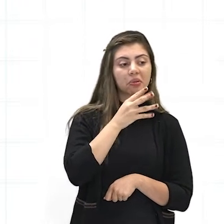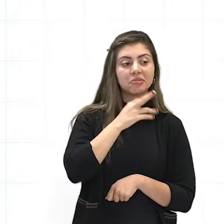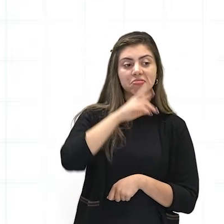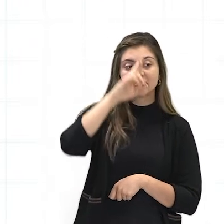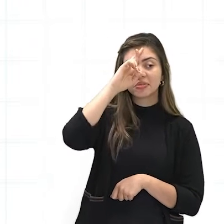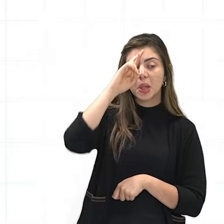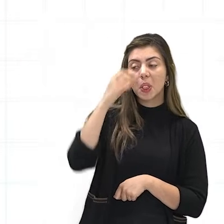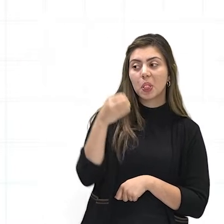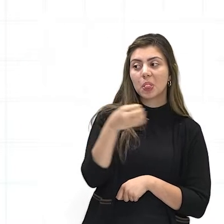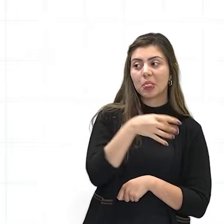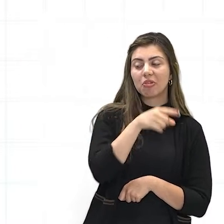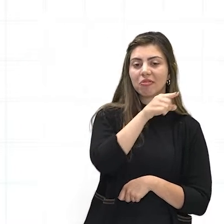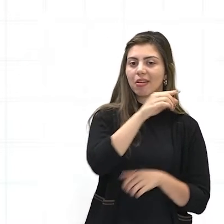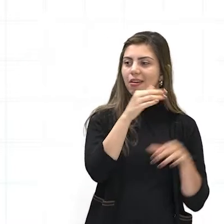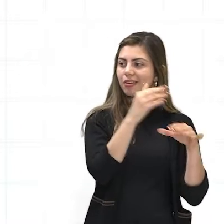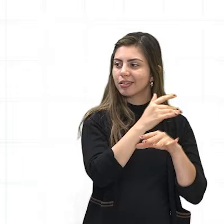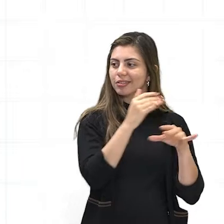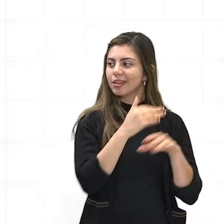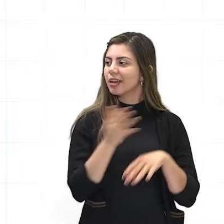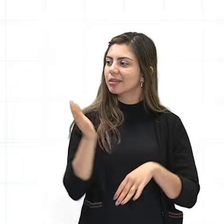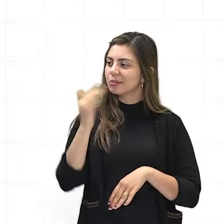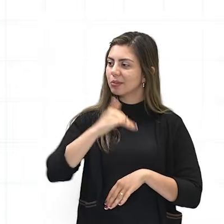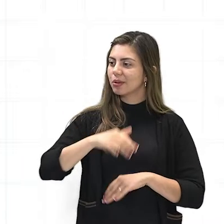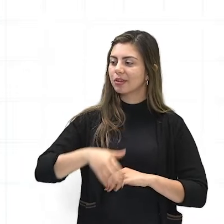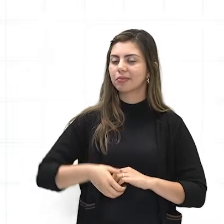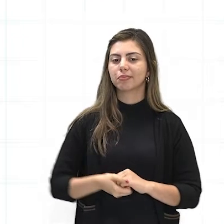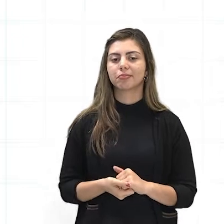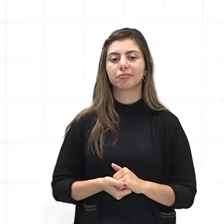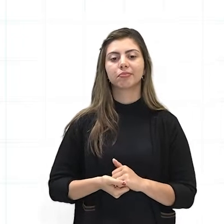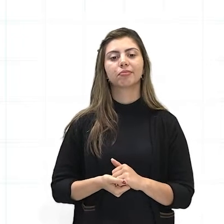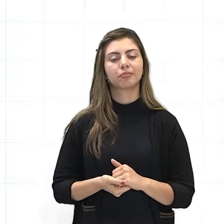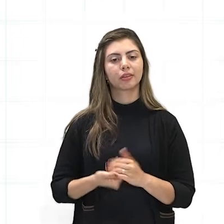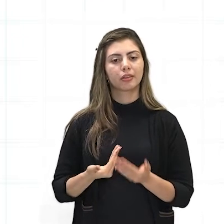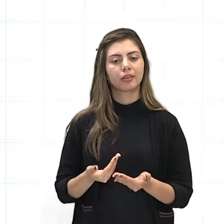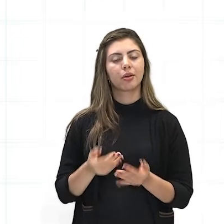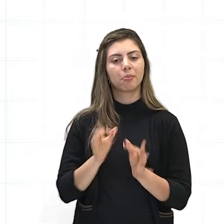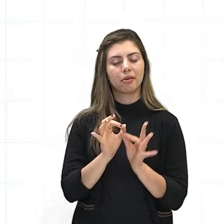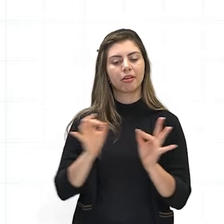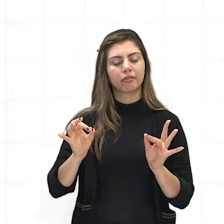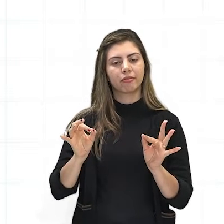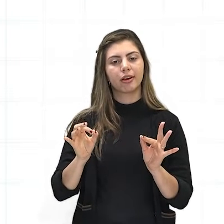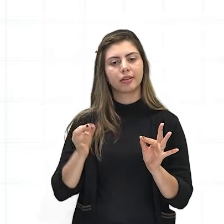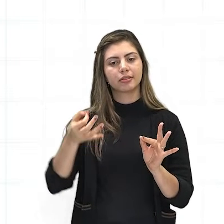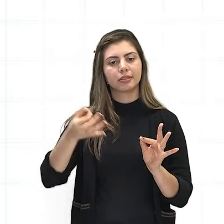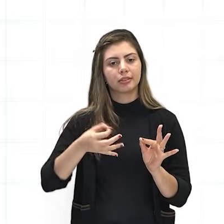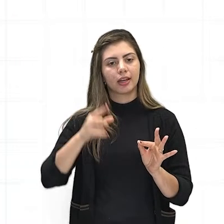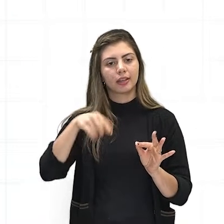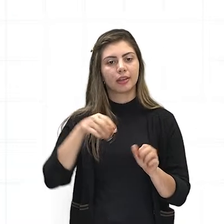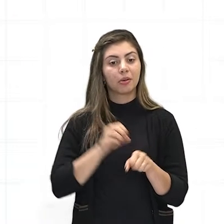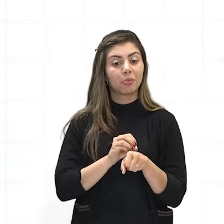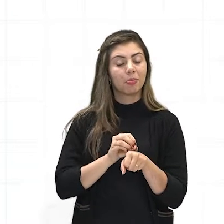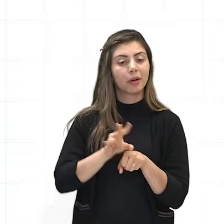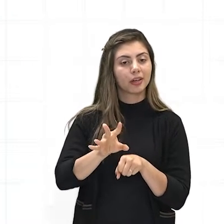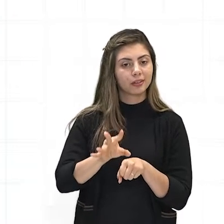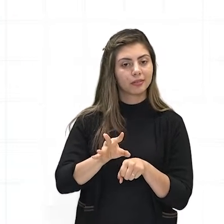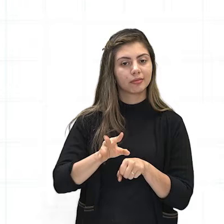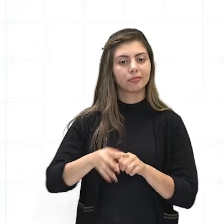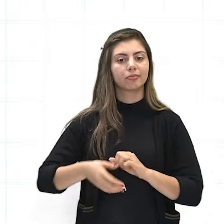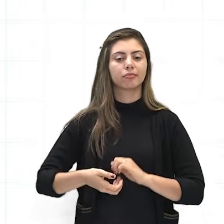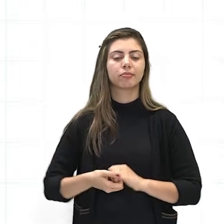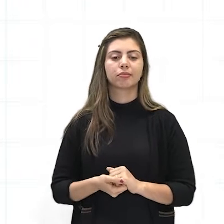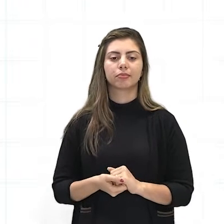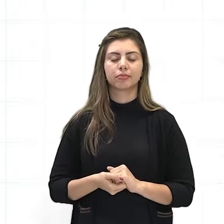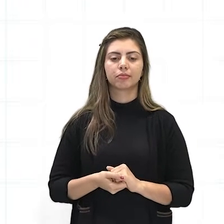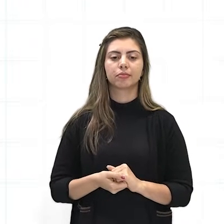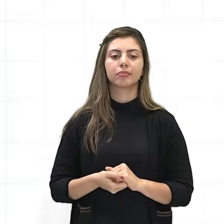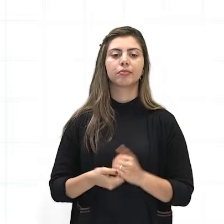restaurante no centro da cidade? É uma expressão correta, eu estou dando uma sugestão. E aí, eu